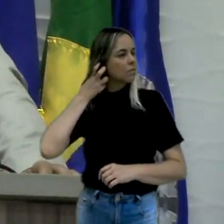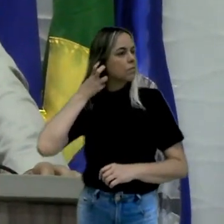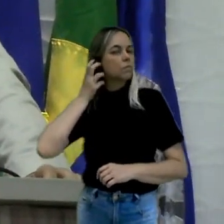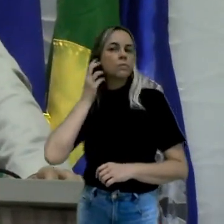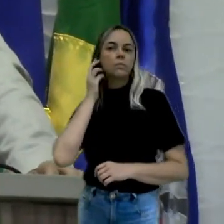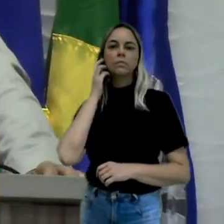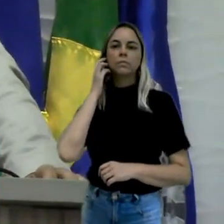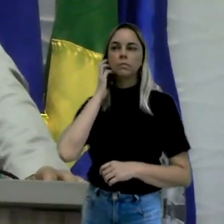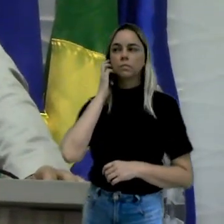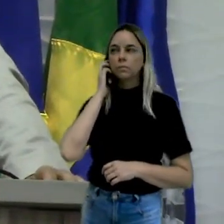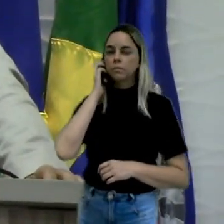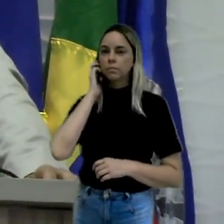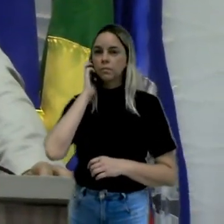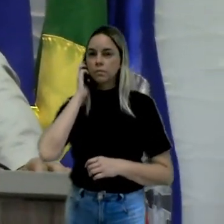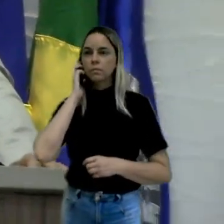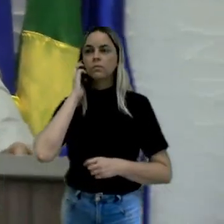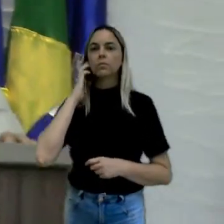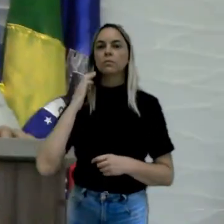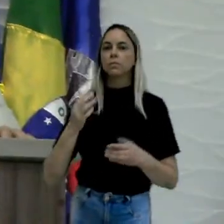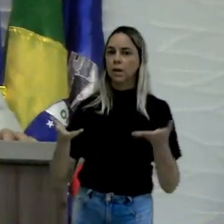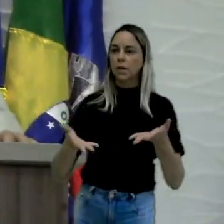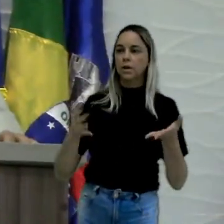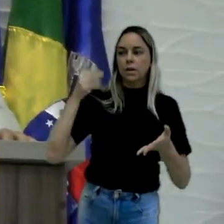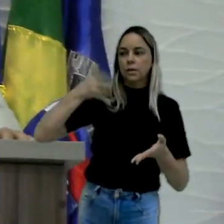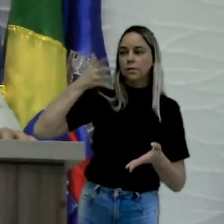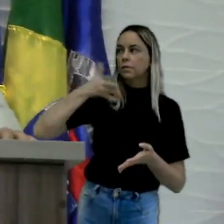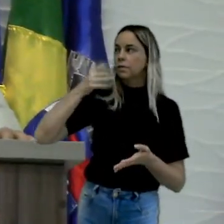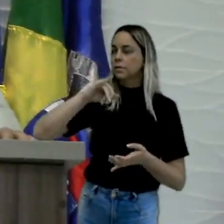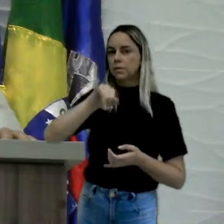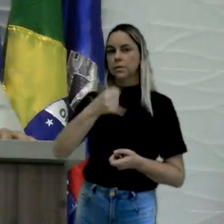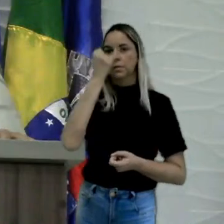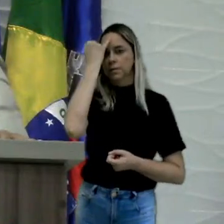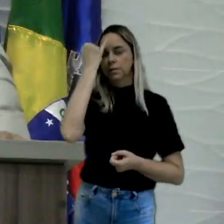Vereador, com a palavra, vereador João da Cruzinha.